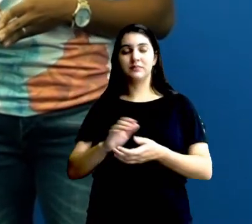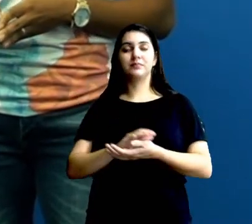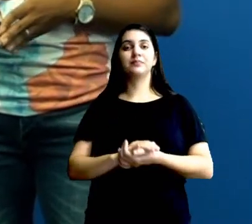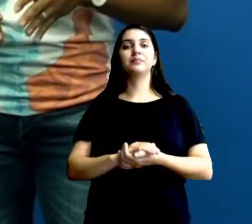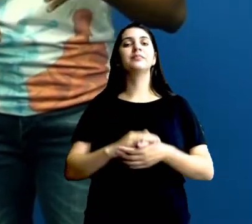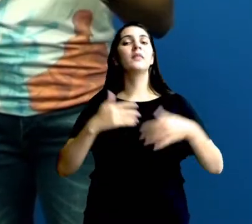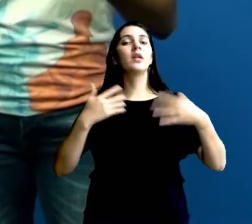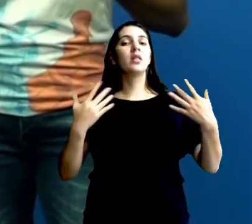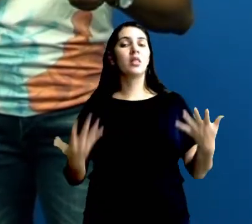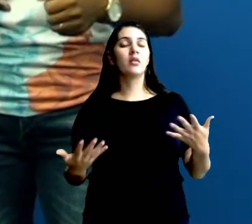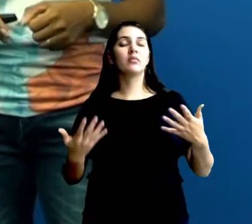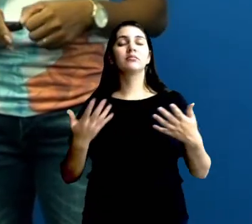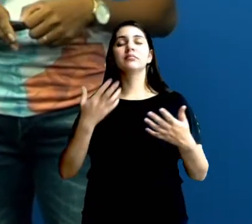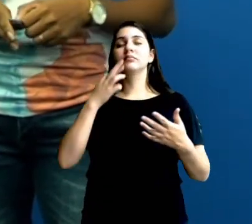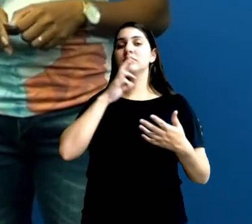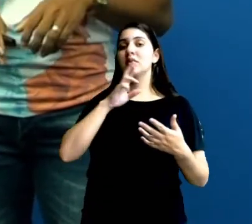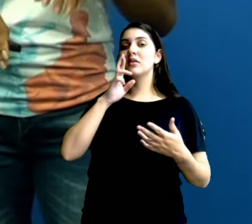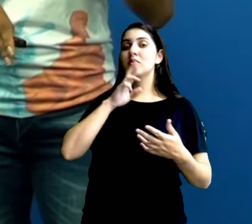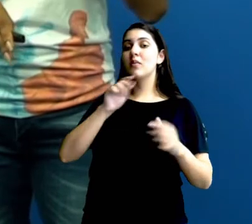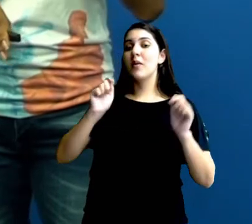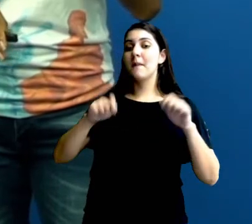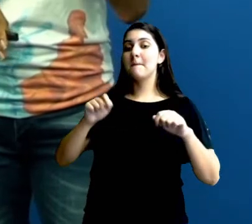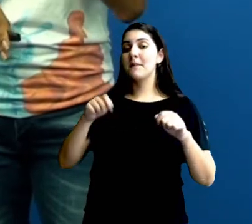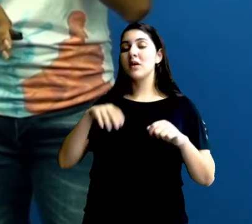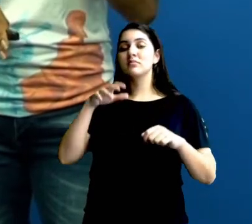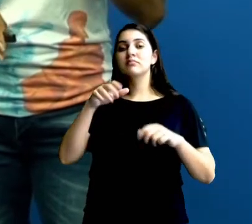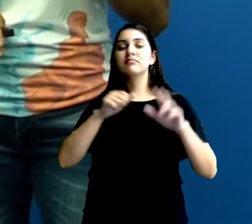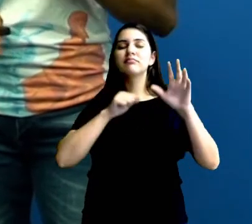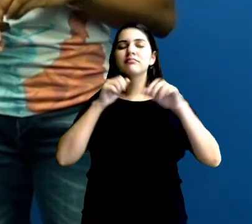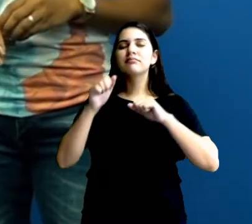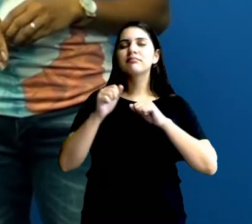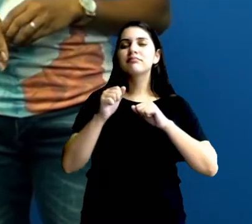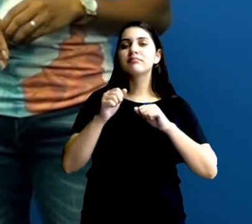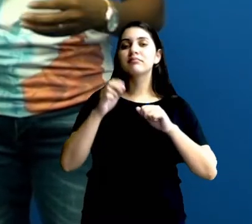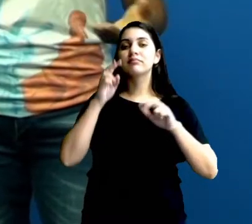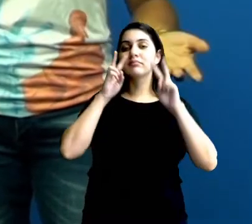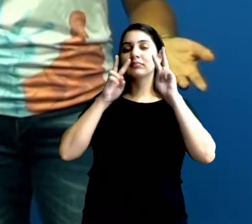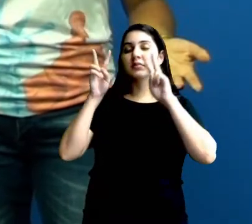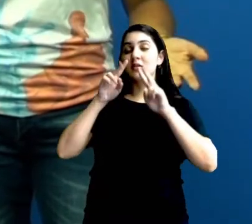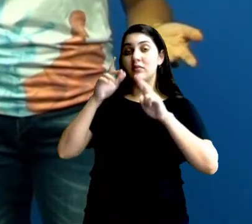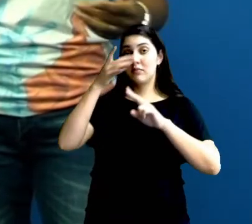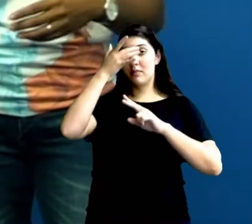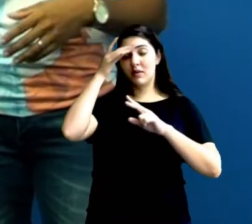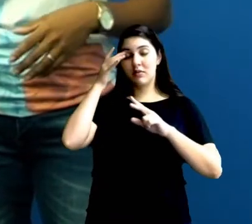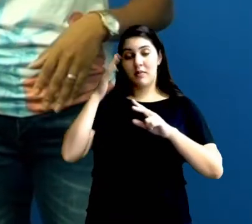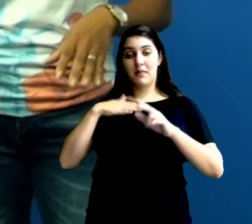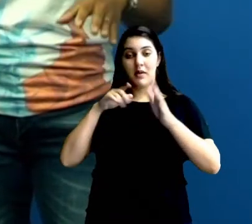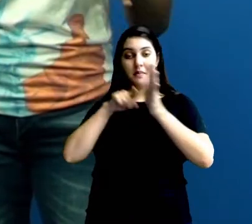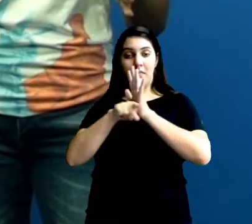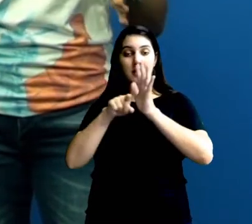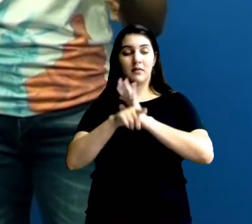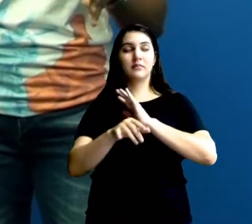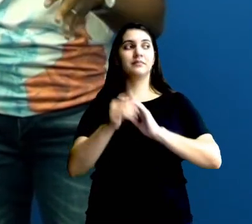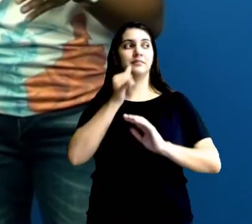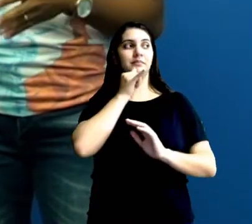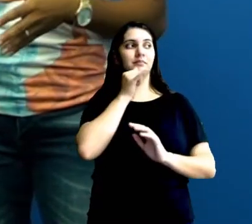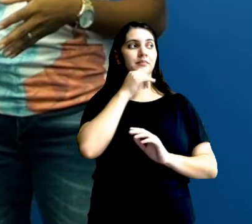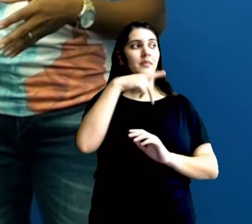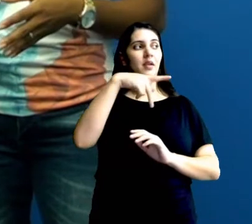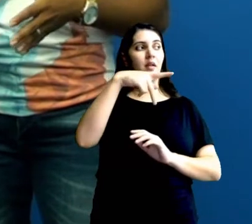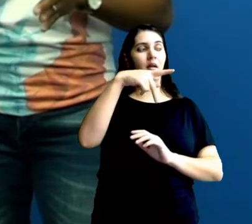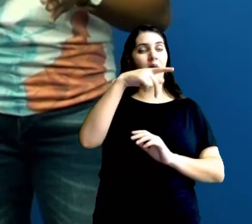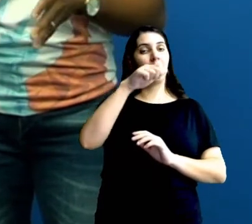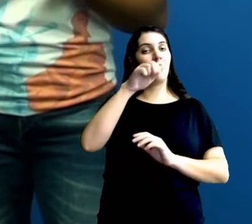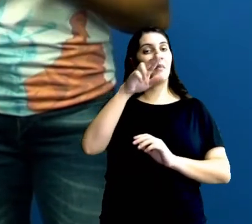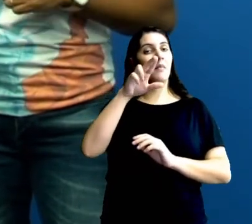are. Então, na minha resposta, eu posso pegar as pessoas da minha pergunta. Nesse caso aí, ó, Paul e